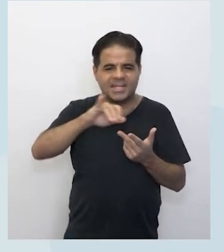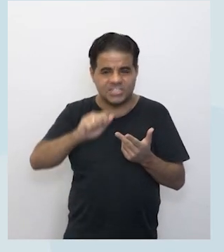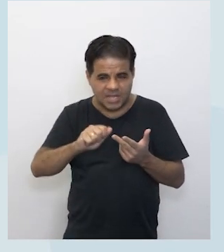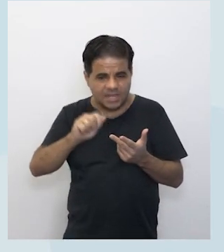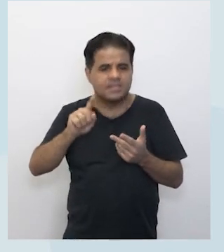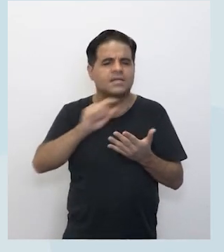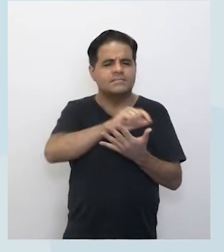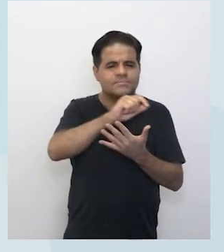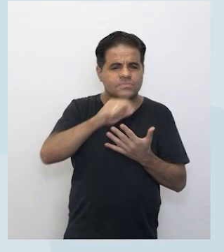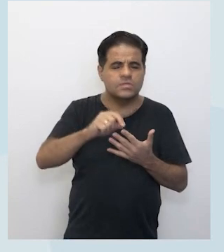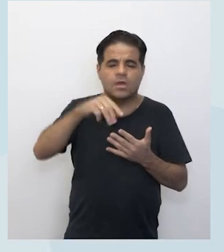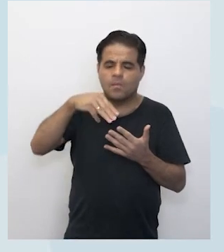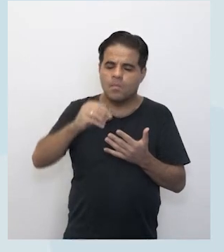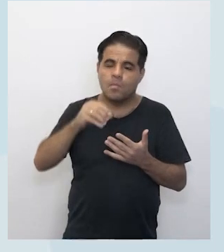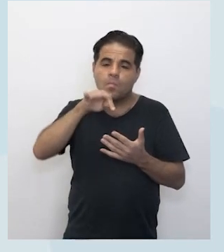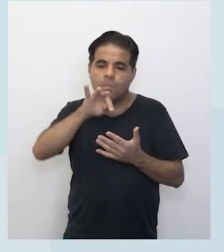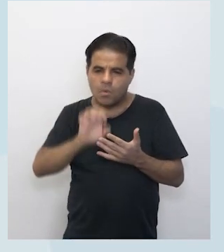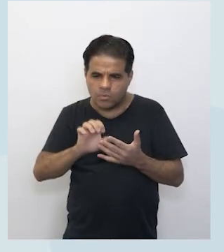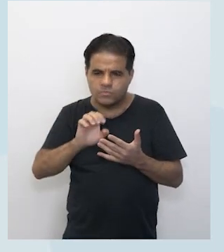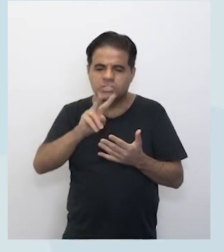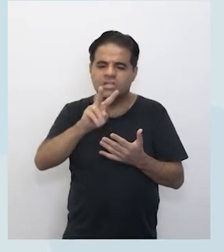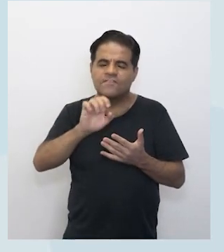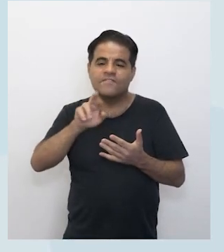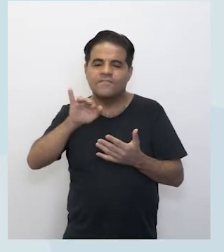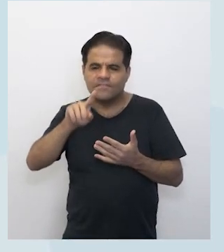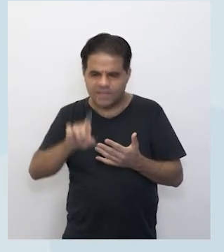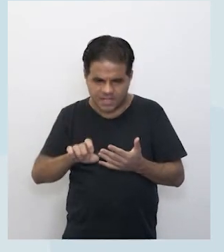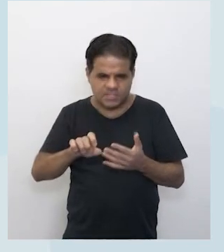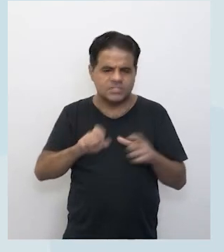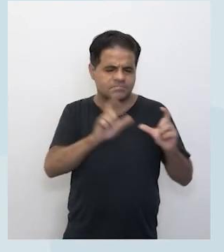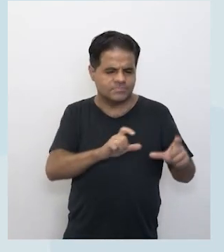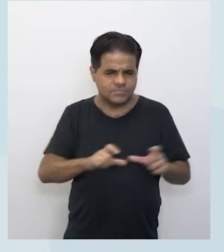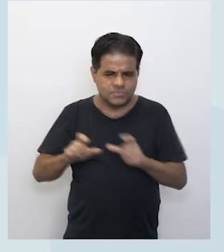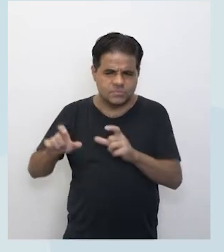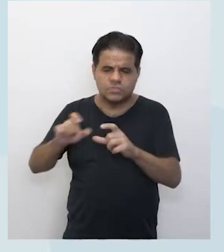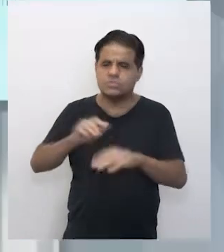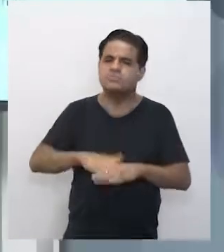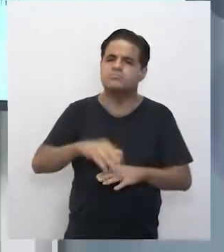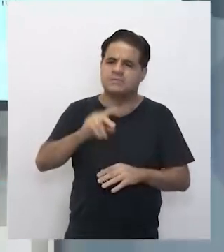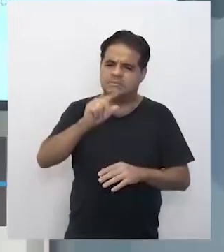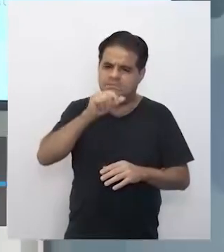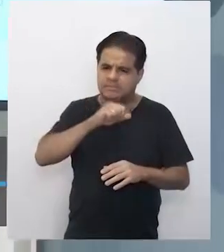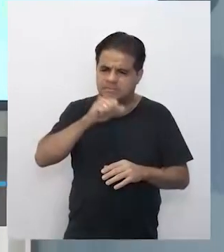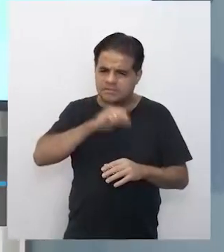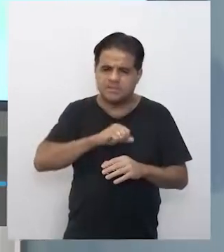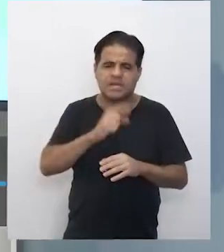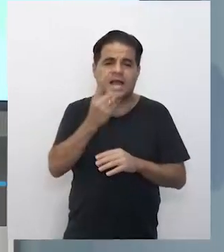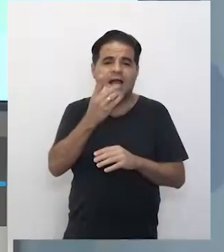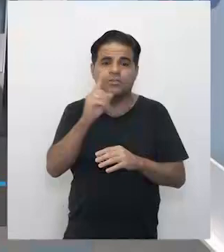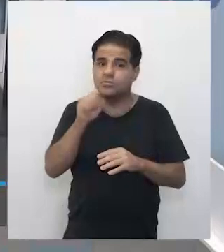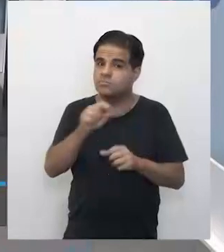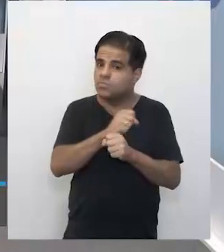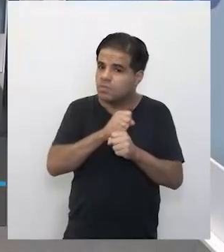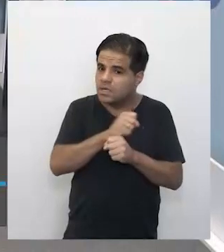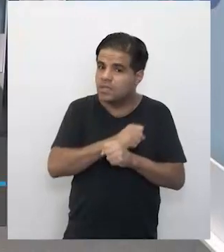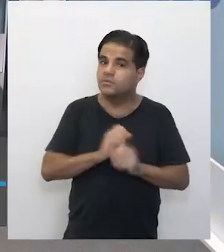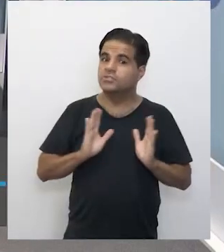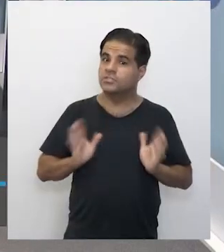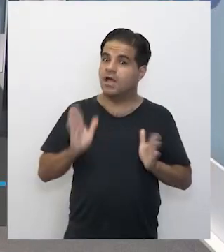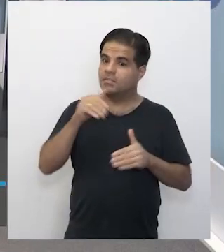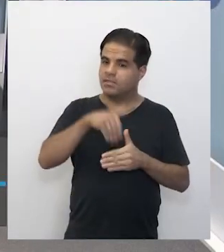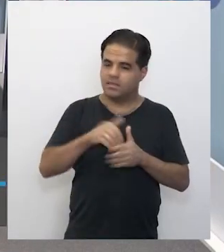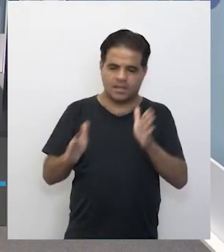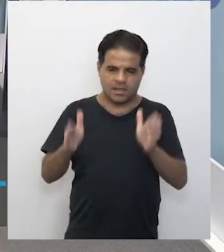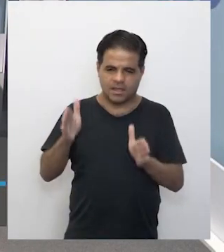Jaguar e Monte Verde. Monte Verde, durante algum tempo, também foi um dos mais antigos. 14 mil anos, tá dentro lá